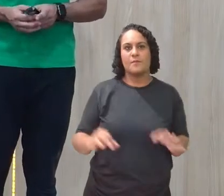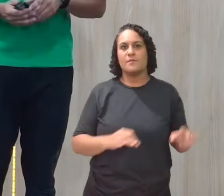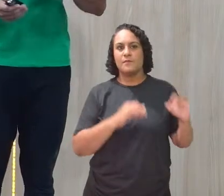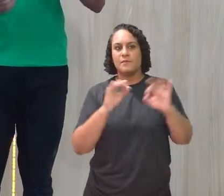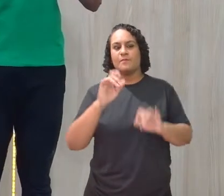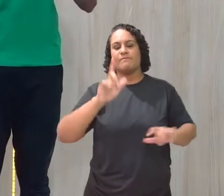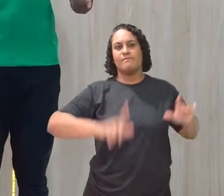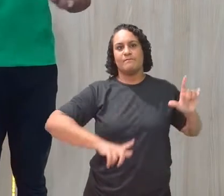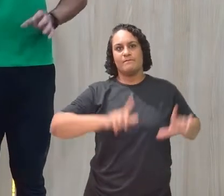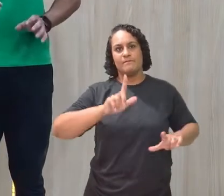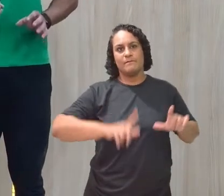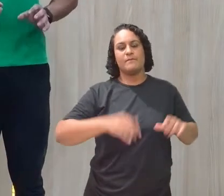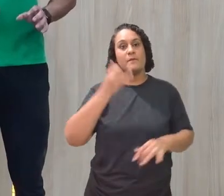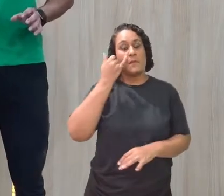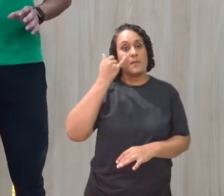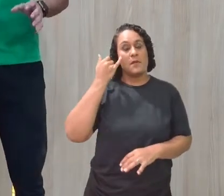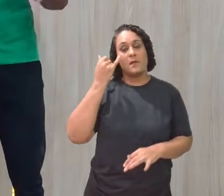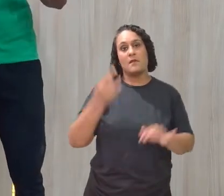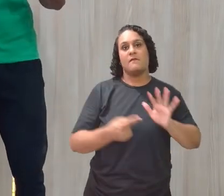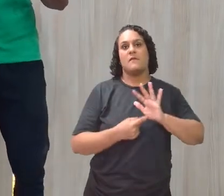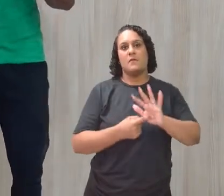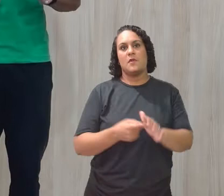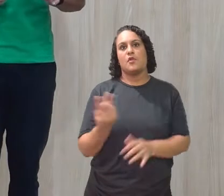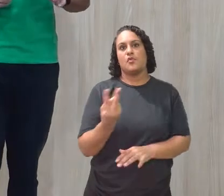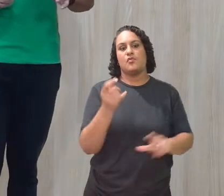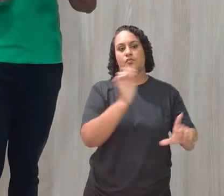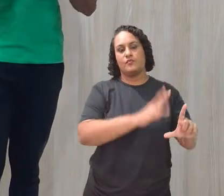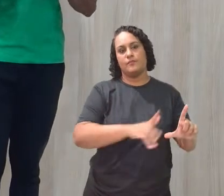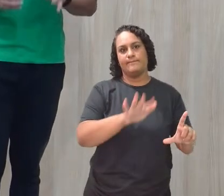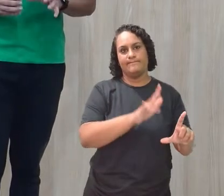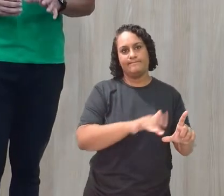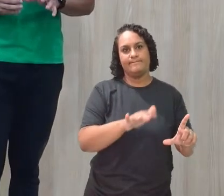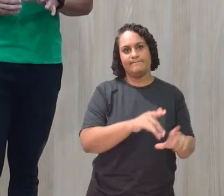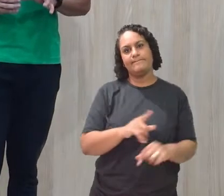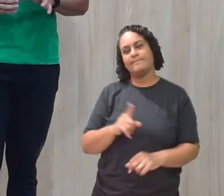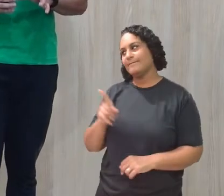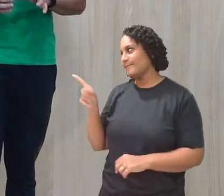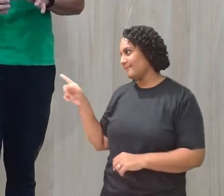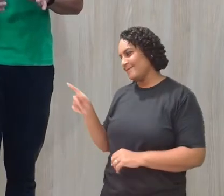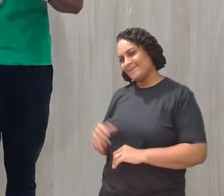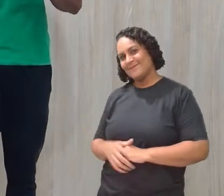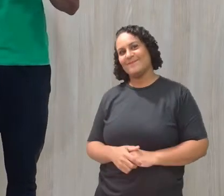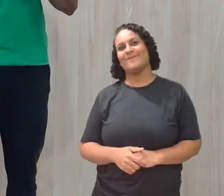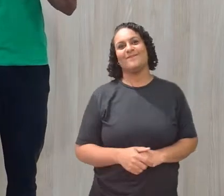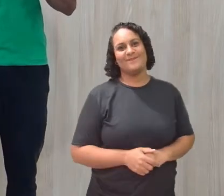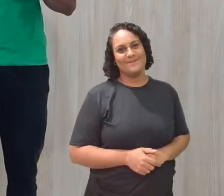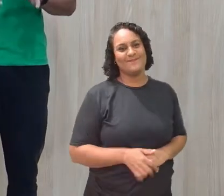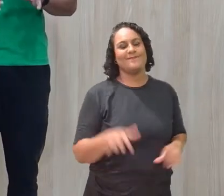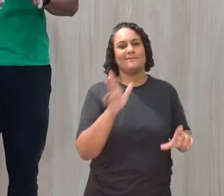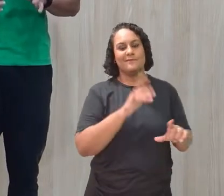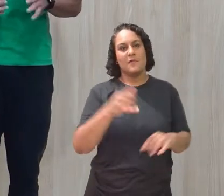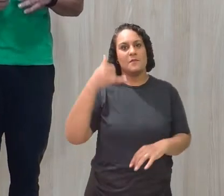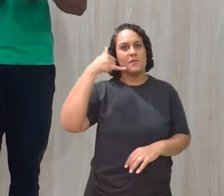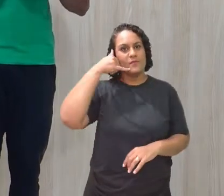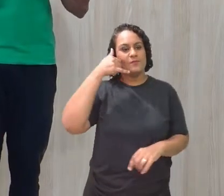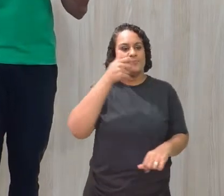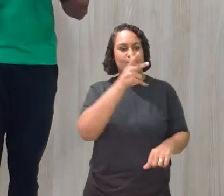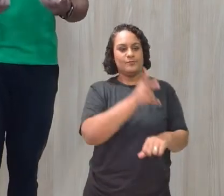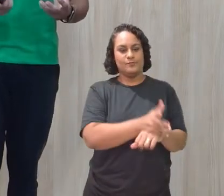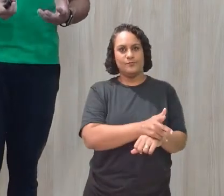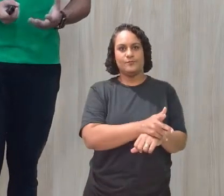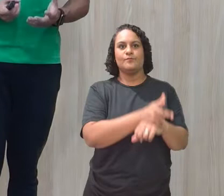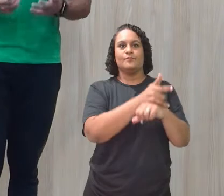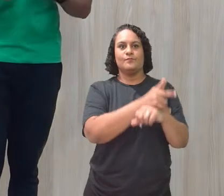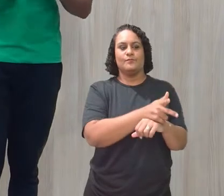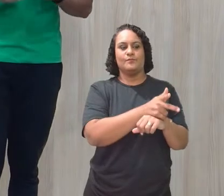TV, Billy Jean vai colocar aí 2 QR Codes que está aparecendo na sua telinha. Você vai pegar o seu celular, vai abrir